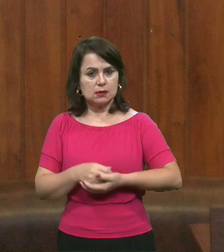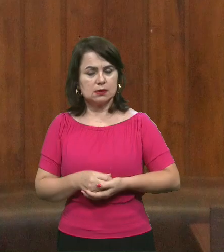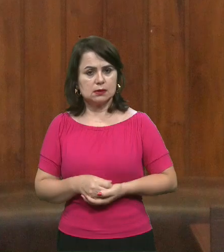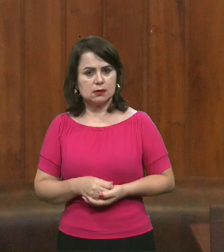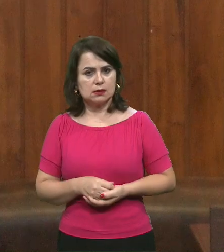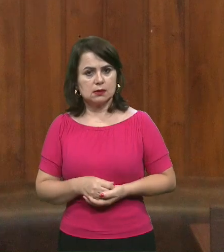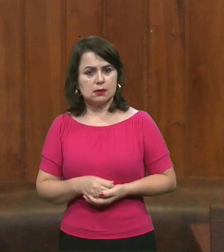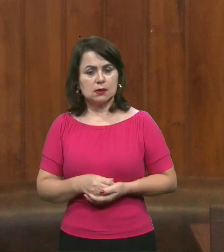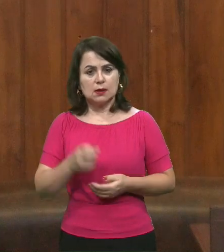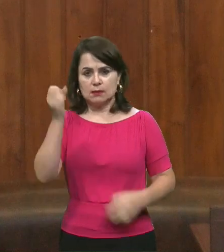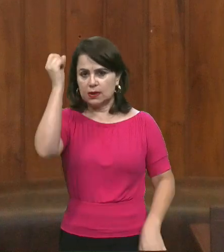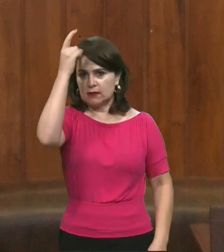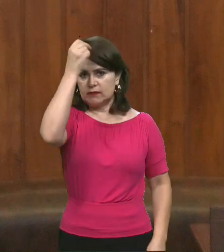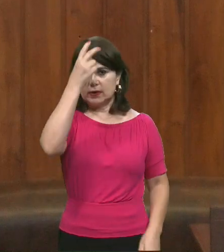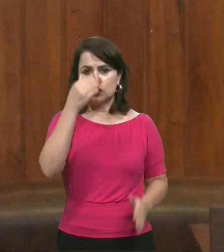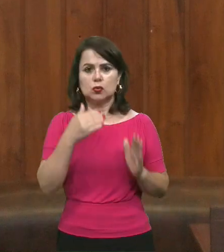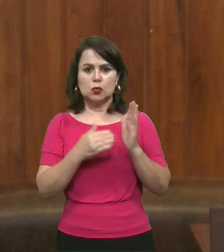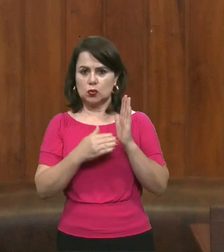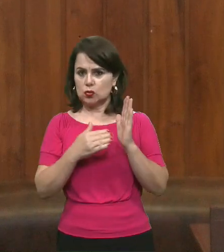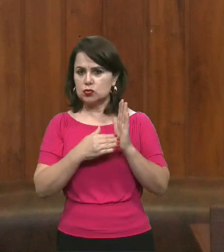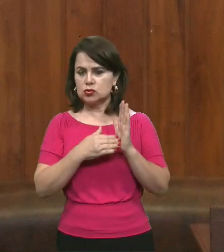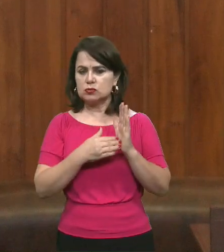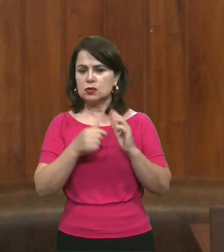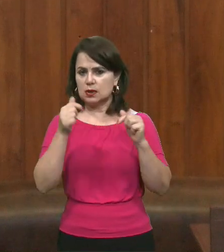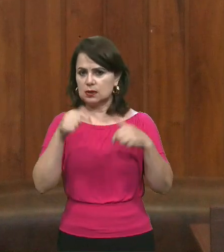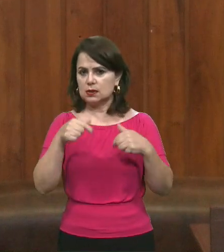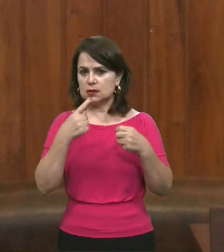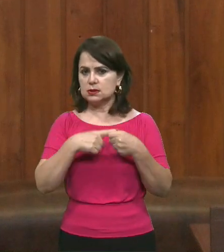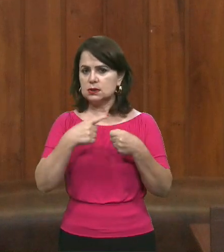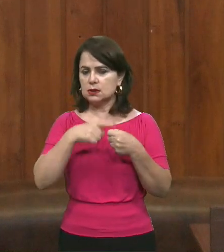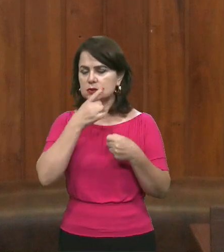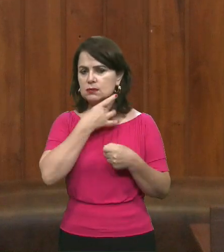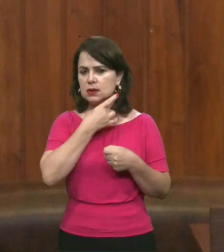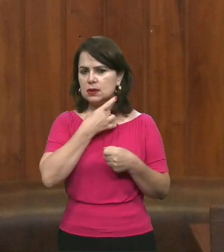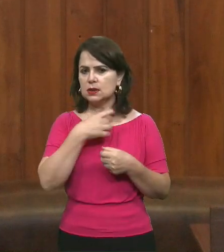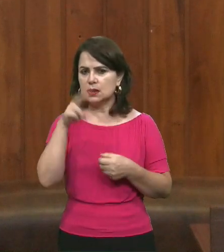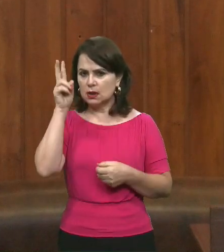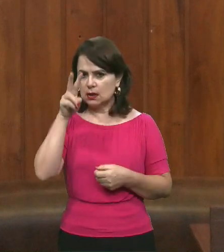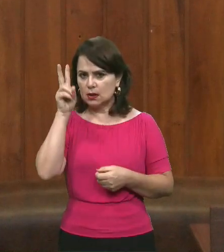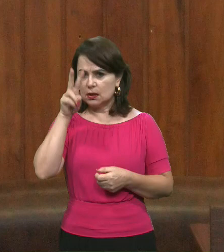se diz, prefeitos que passou por nossa cidade, né,